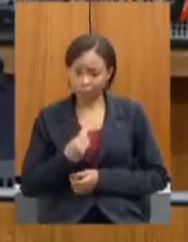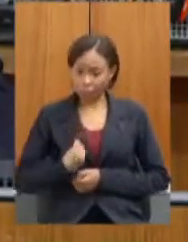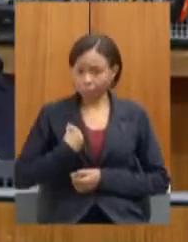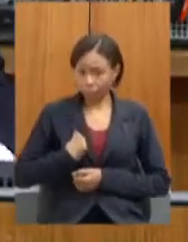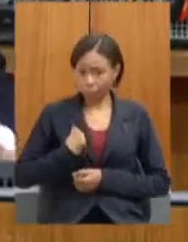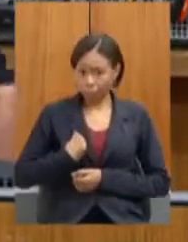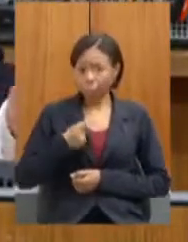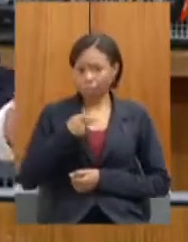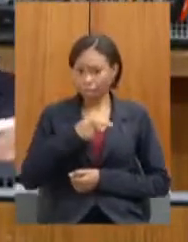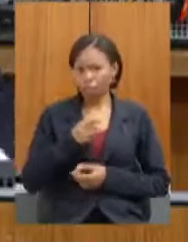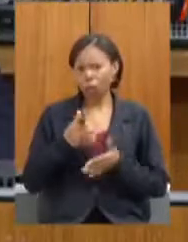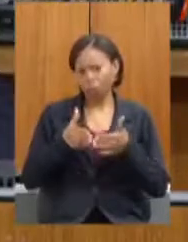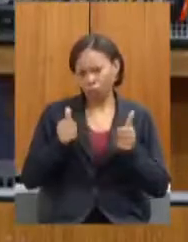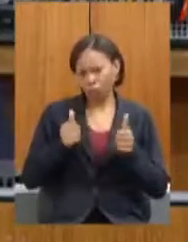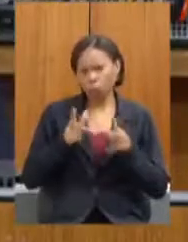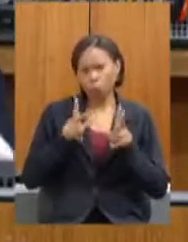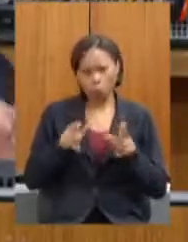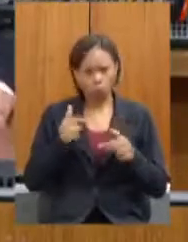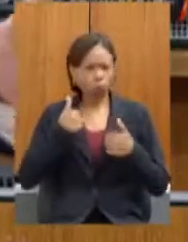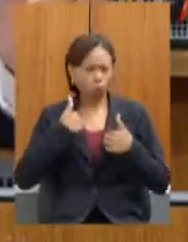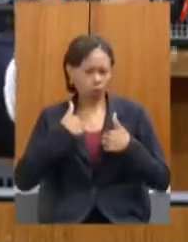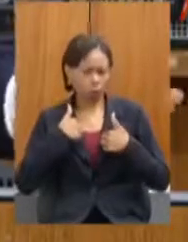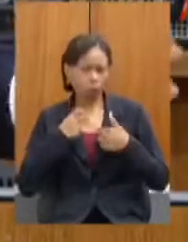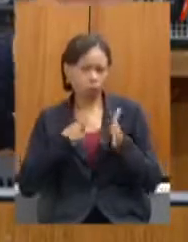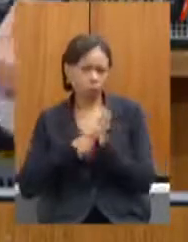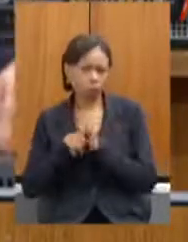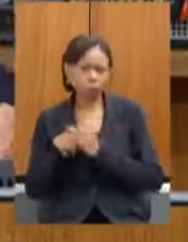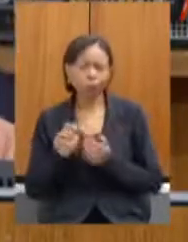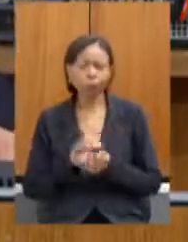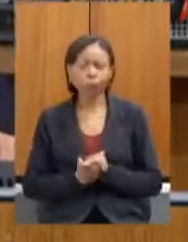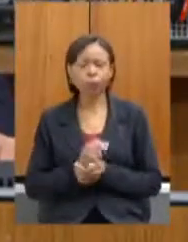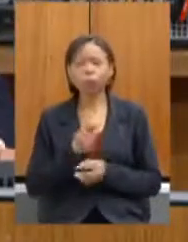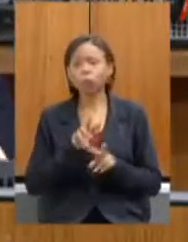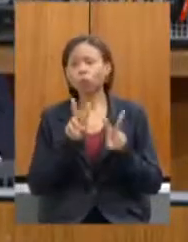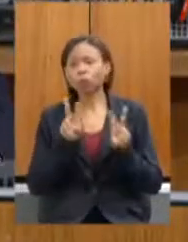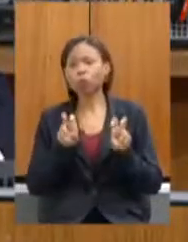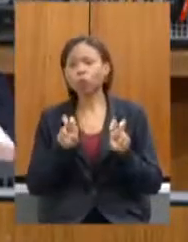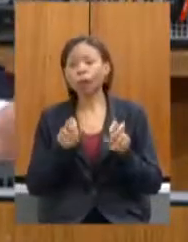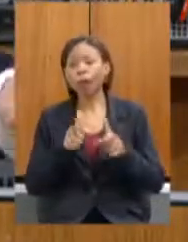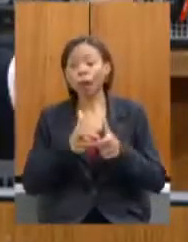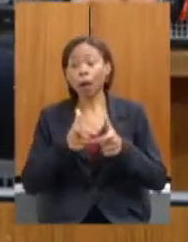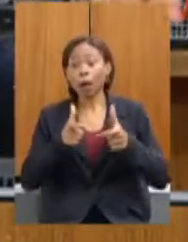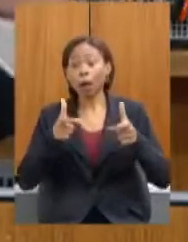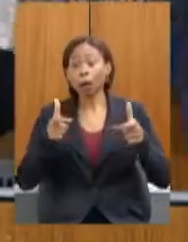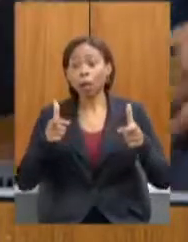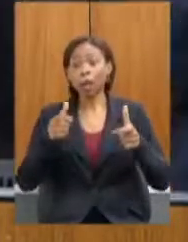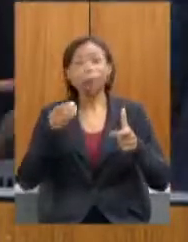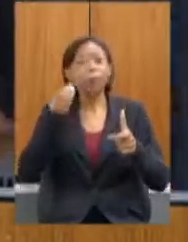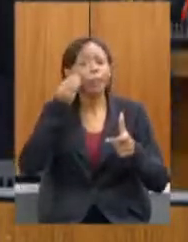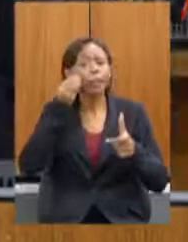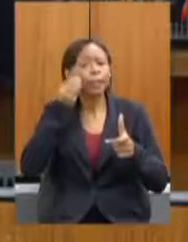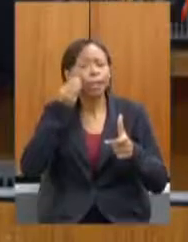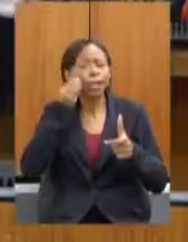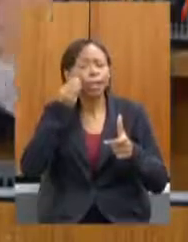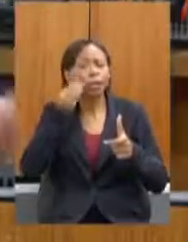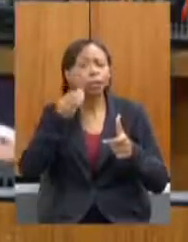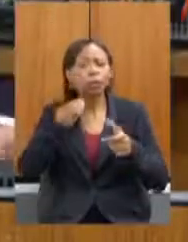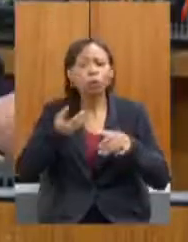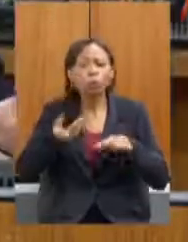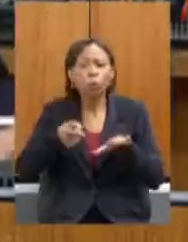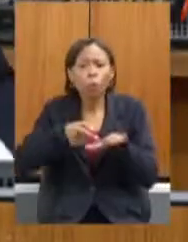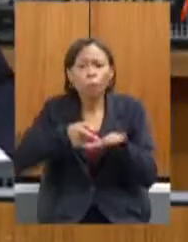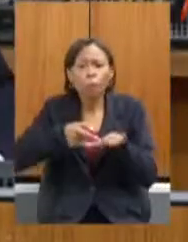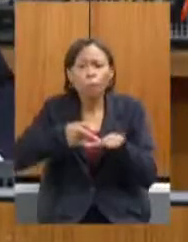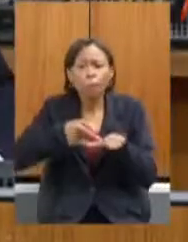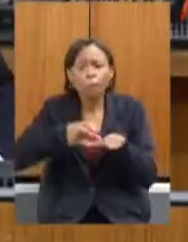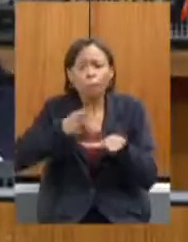faria o mesmo pedido eu faria uma pergunta em relação à ampliação do teste do pezinho a gente tem aí um uma notícia